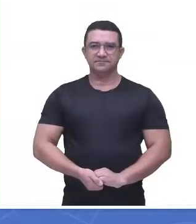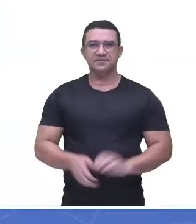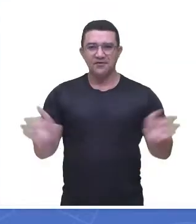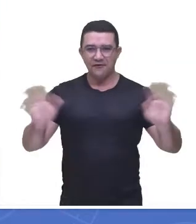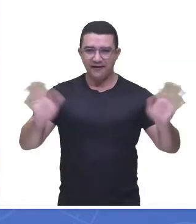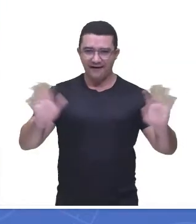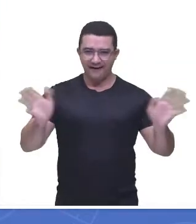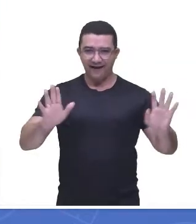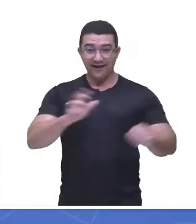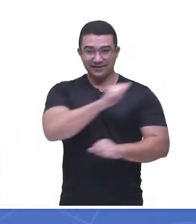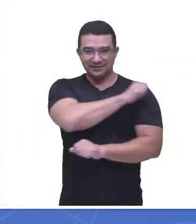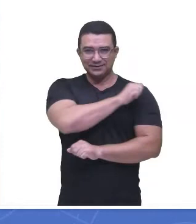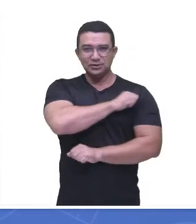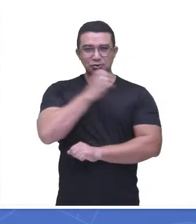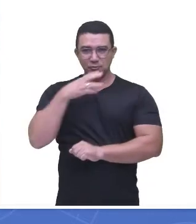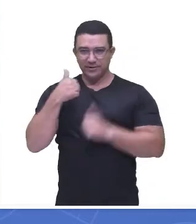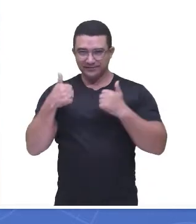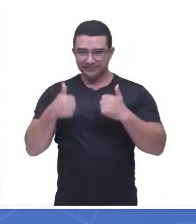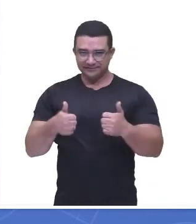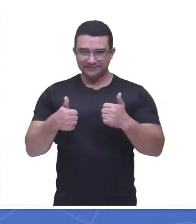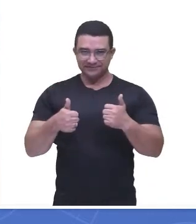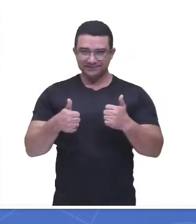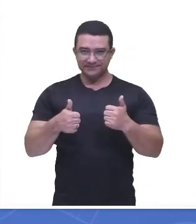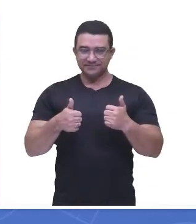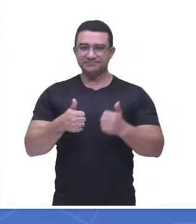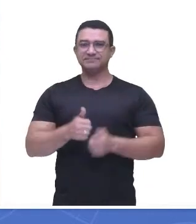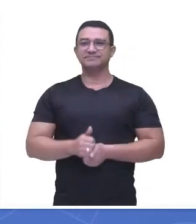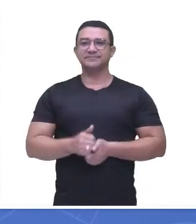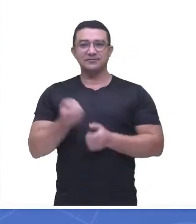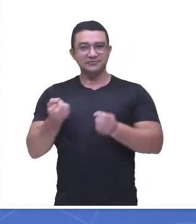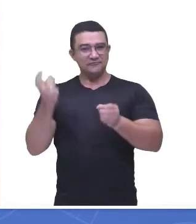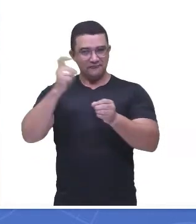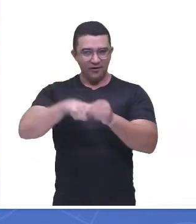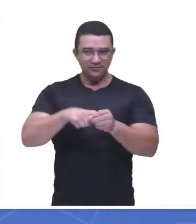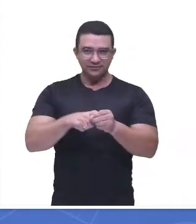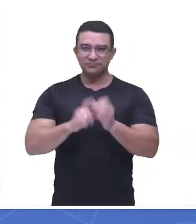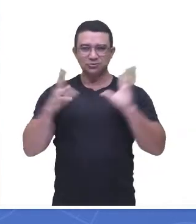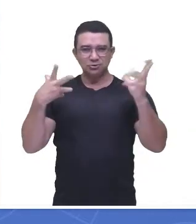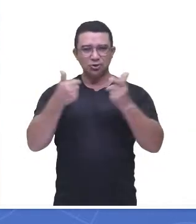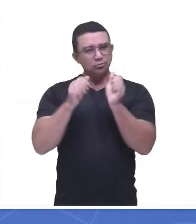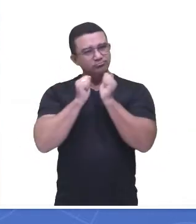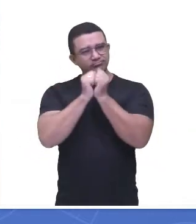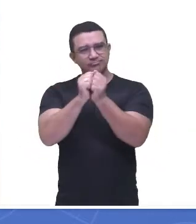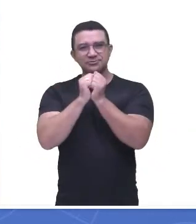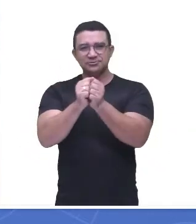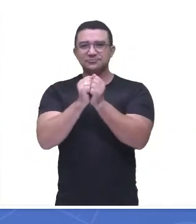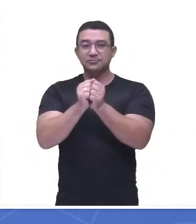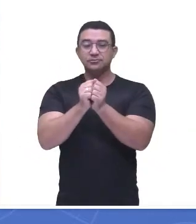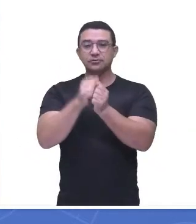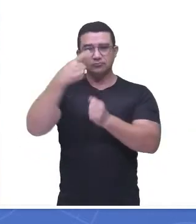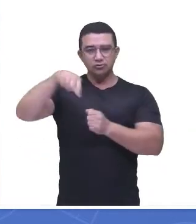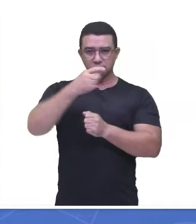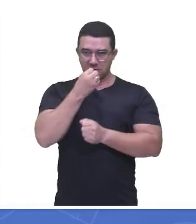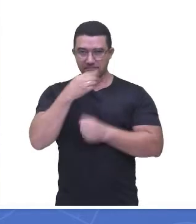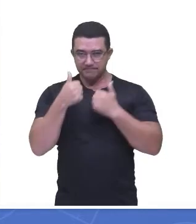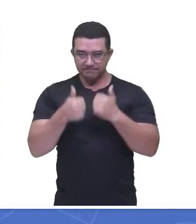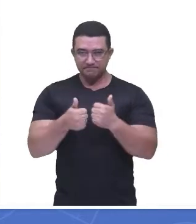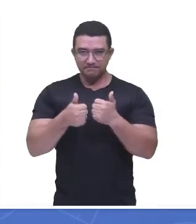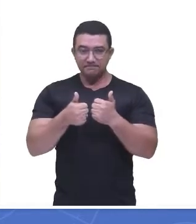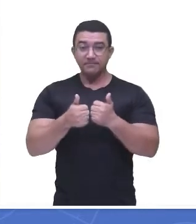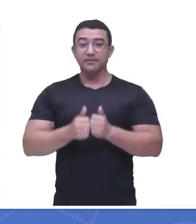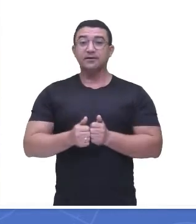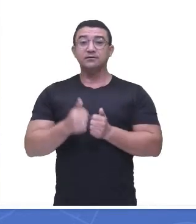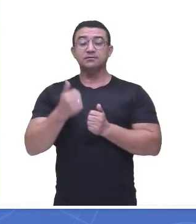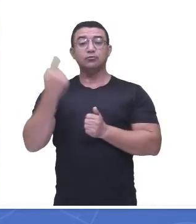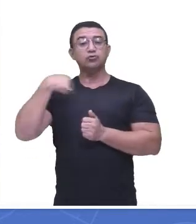Olá, chicos. Olá, chicas. Mais uma vez aqui, todos juntos. E aí, pessoal, tudo bem? Estamos